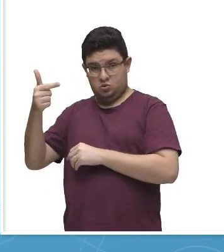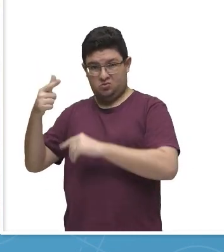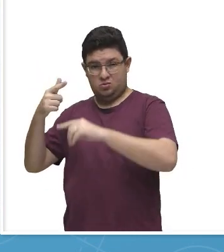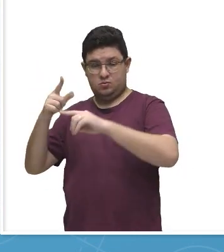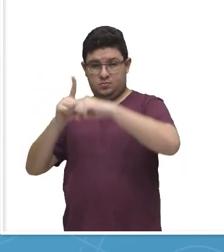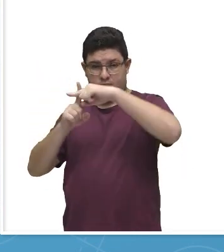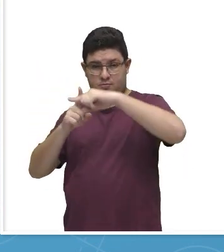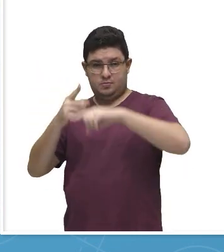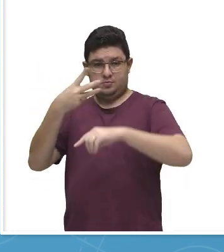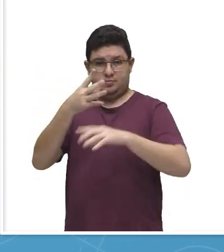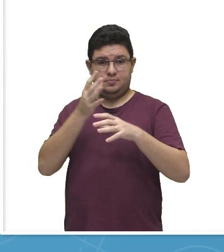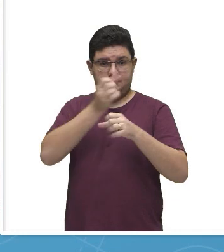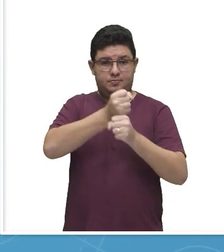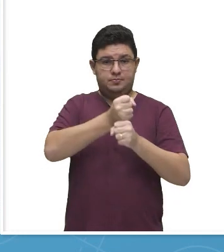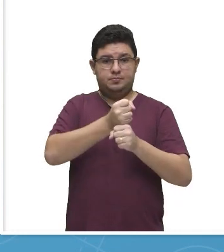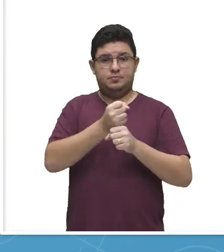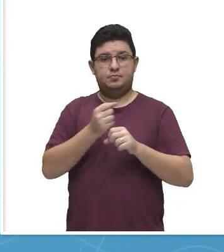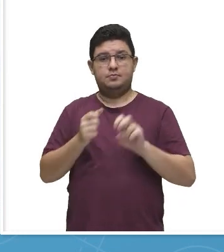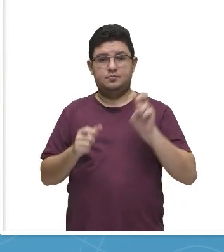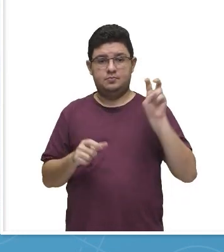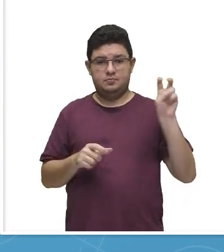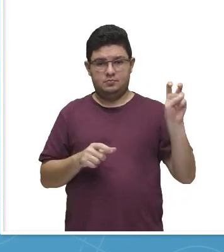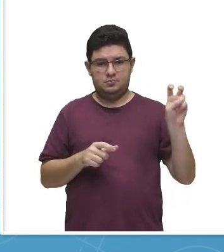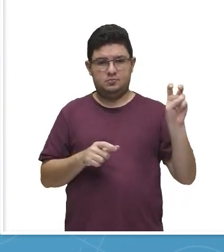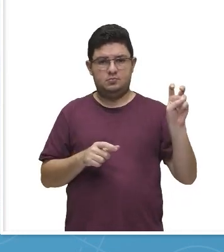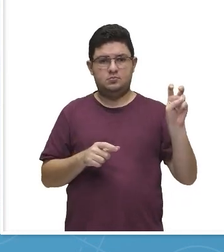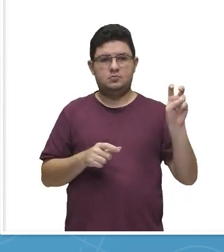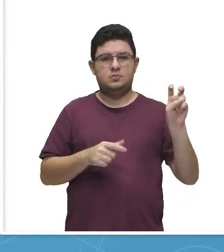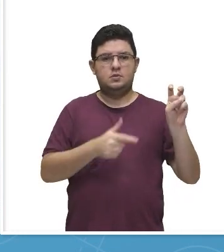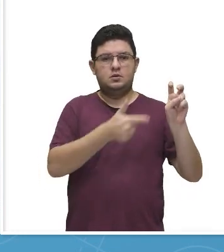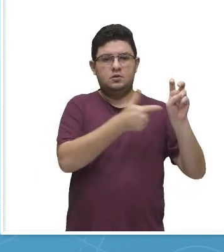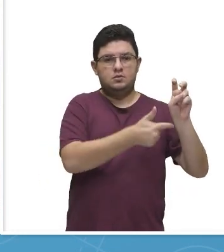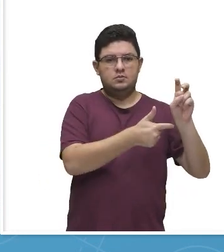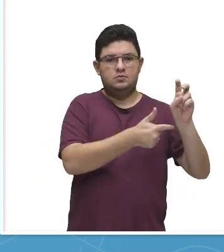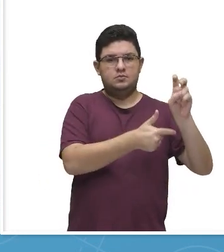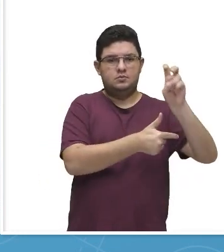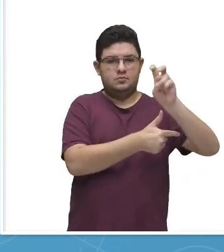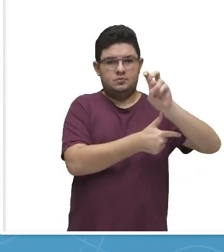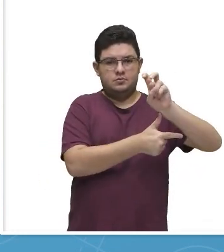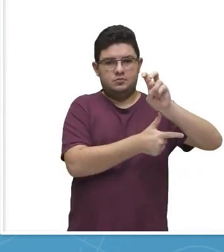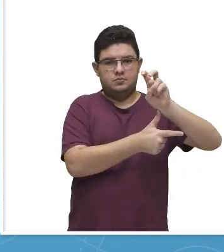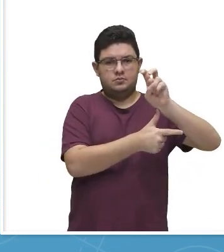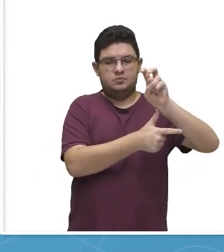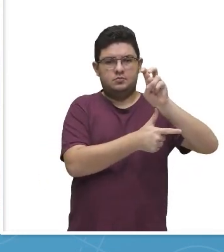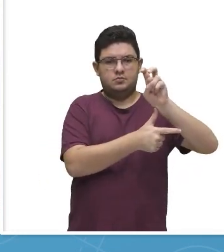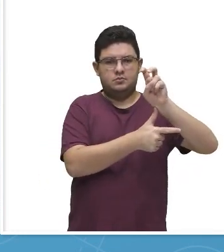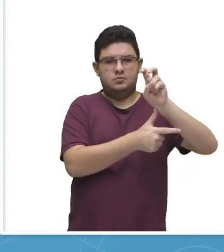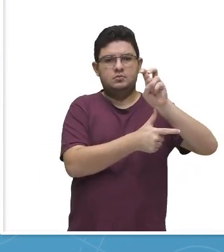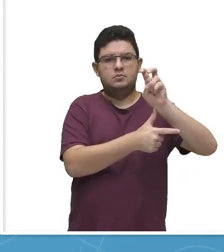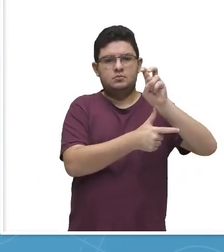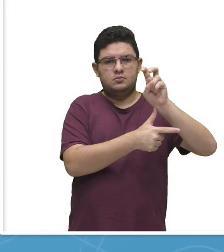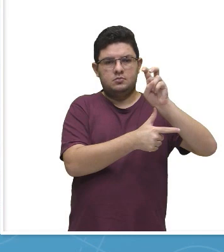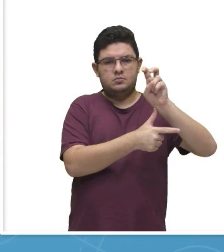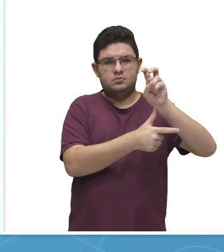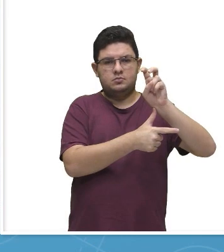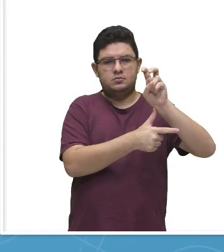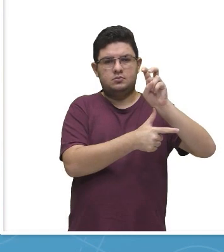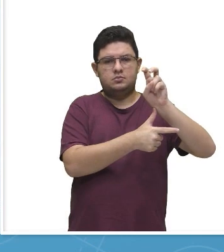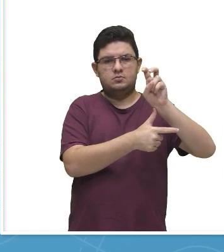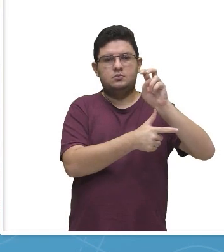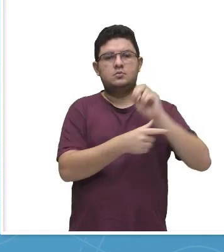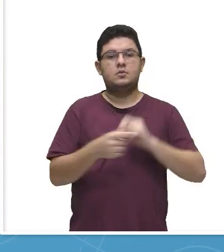tenho 5 à quarta, 5 à quinta, perdão, 4 à quinta, perdão, elevado a 4 ao quadrado. Repetimos a base, que é